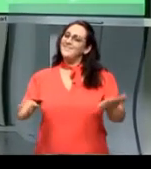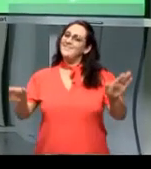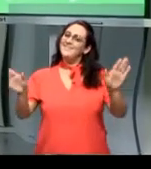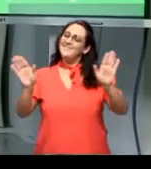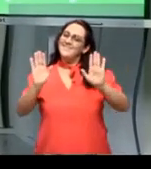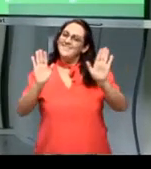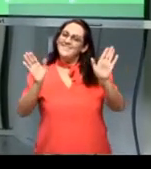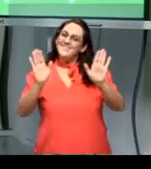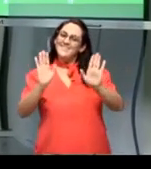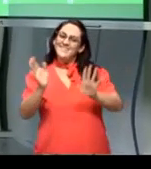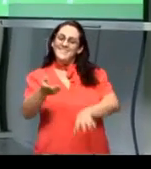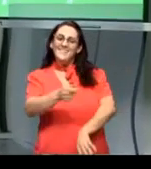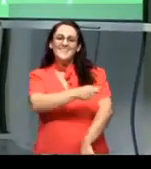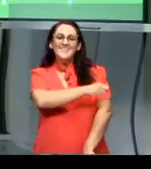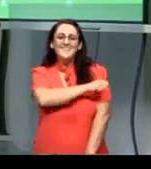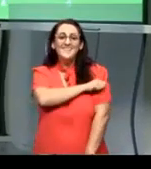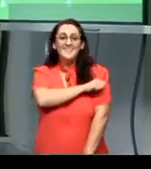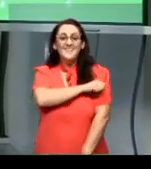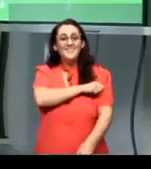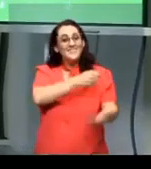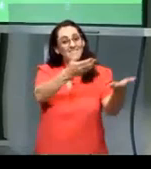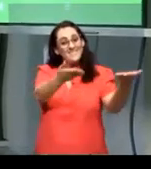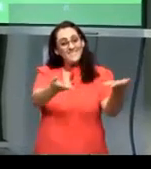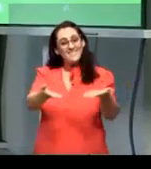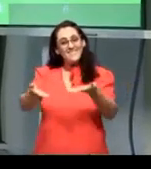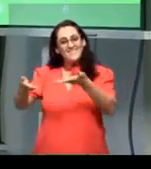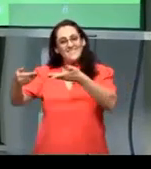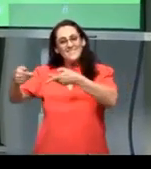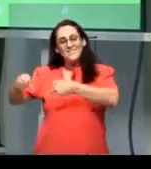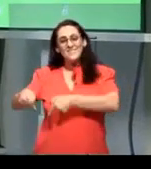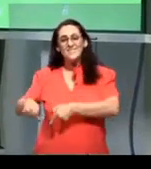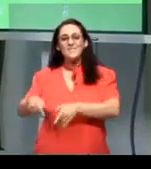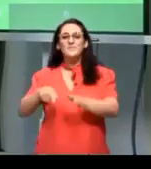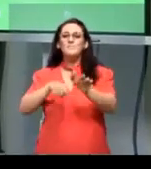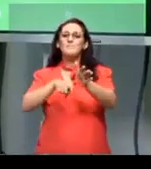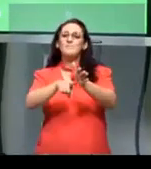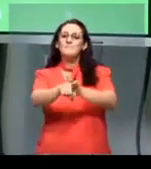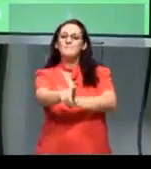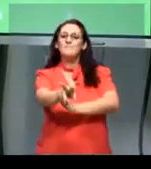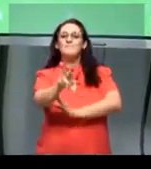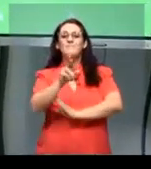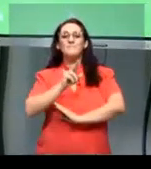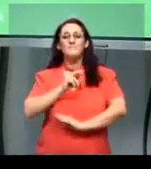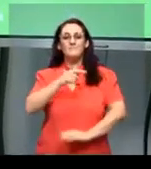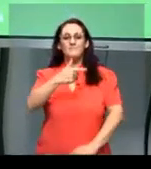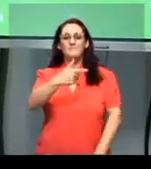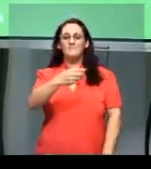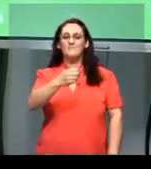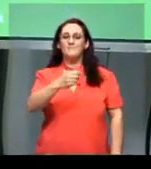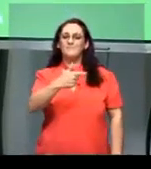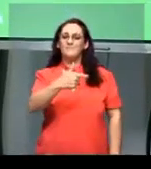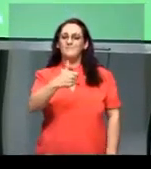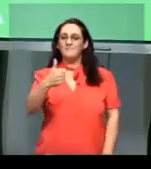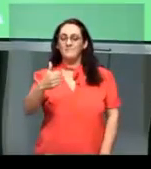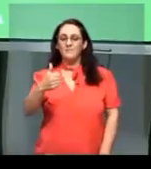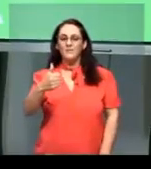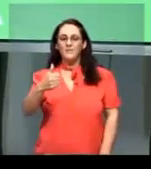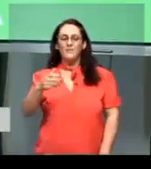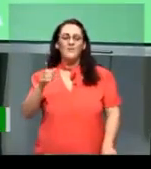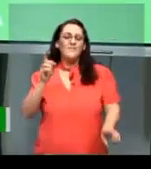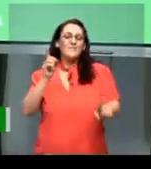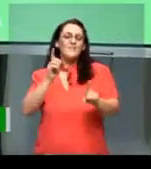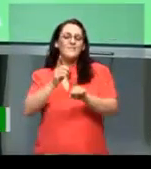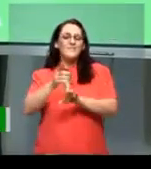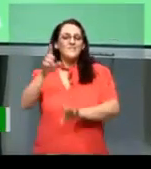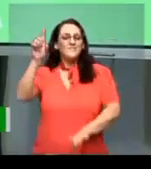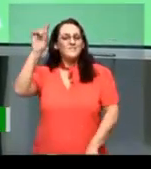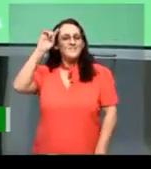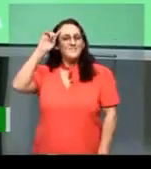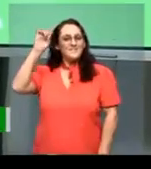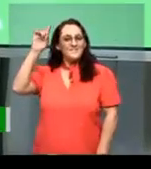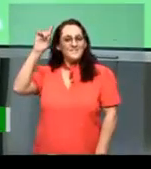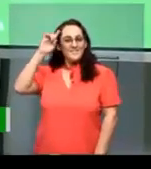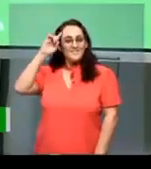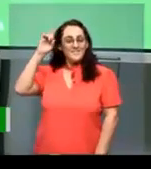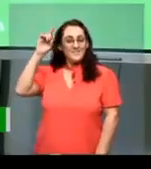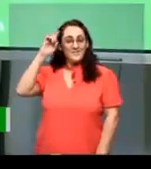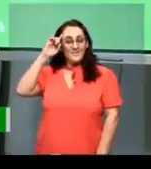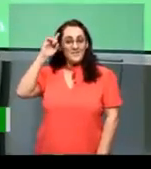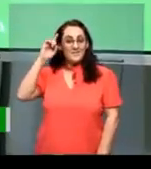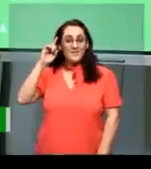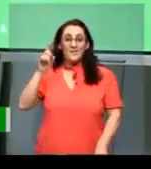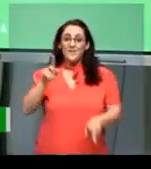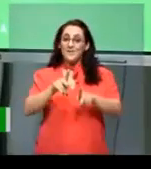Olá, estudante! Seja bem-vindo ao Tira Dúvidas de 2021, nosso encontro diário e ao vivo com